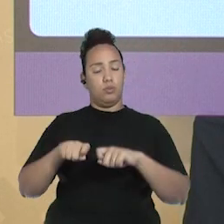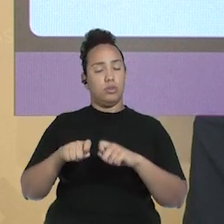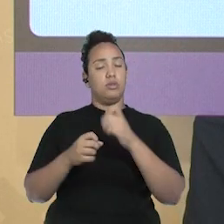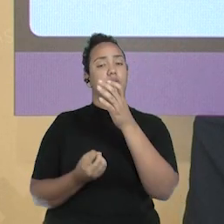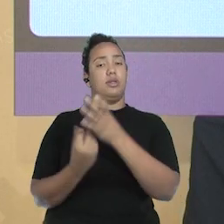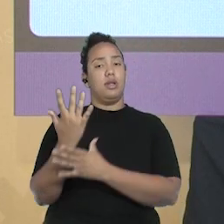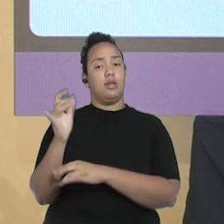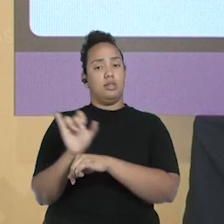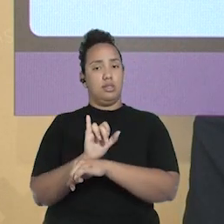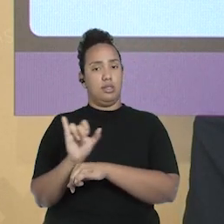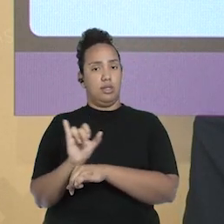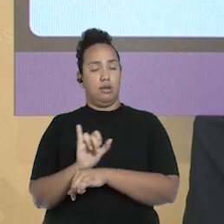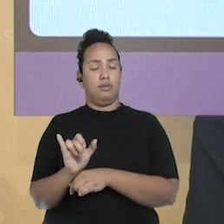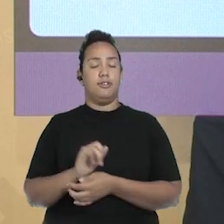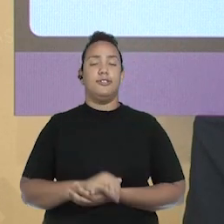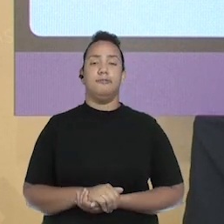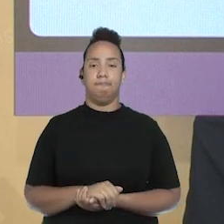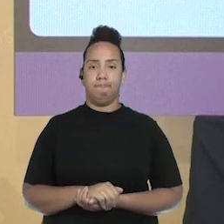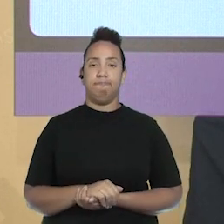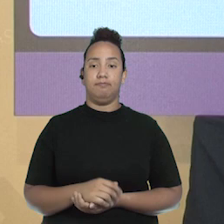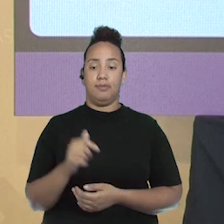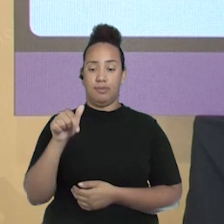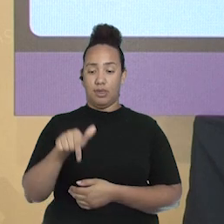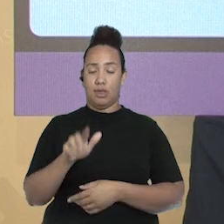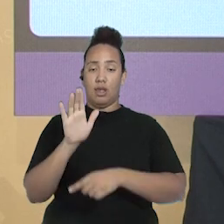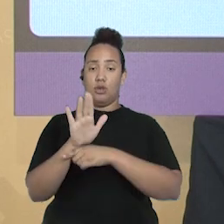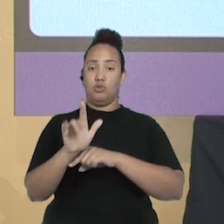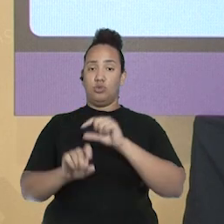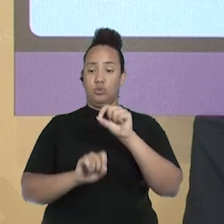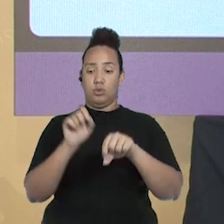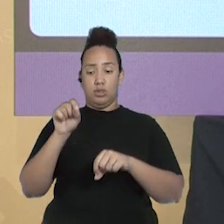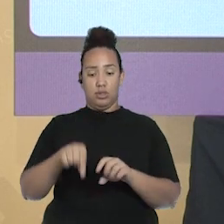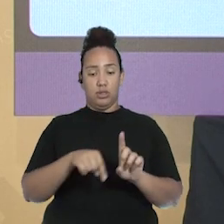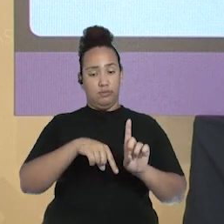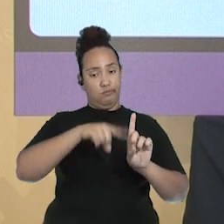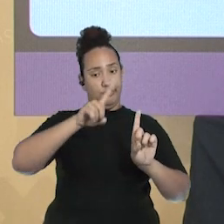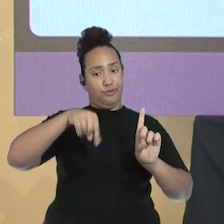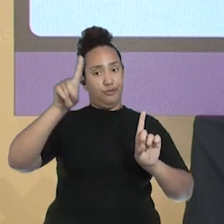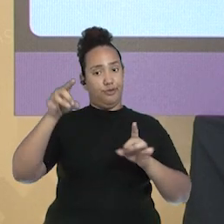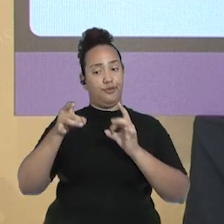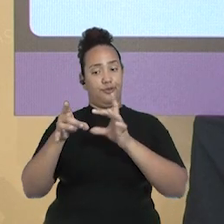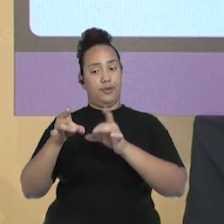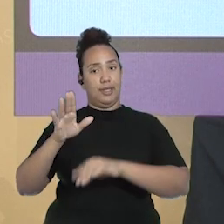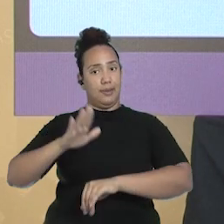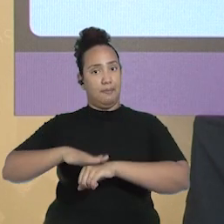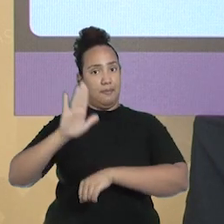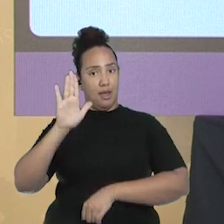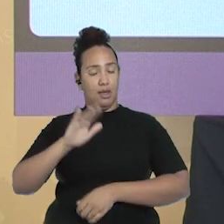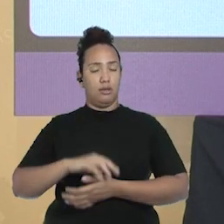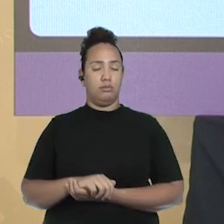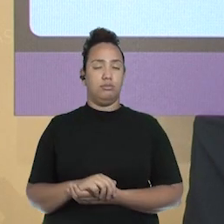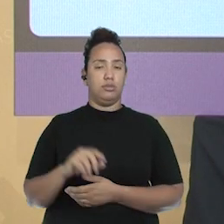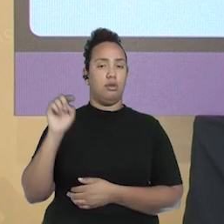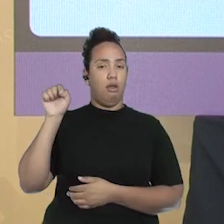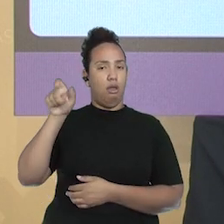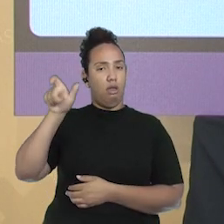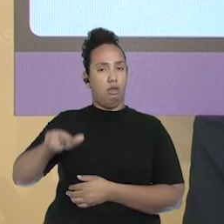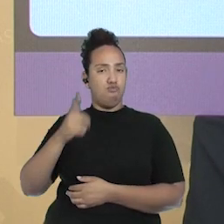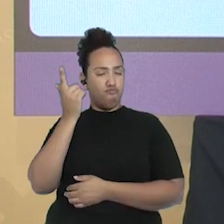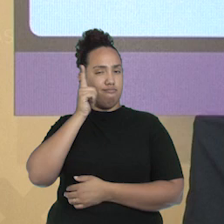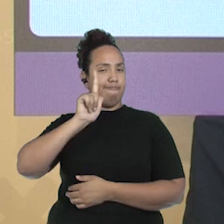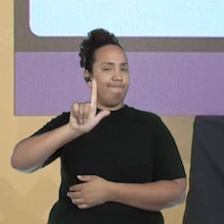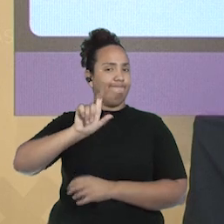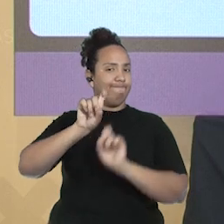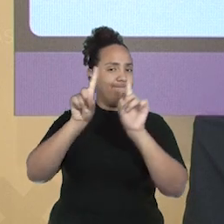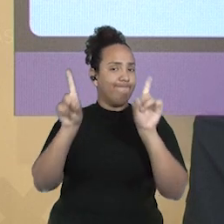às necessidades, que faria com que seu setor voltasse a vender mais pacotes. Será que ele teve sucesso? Mas